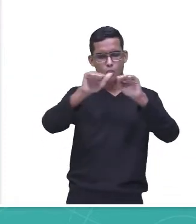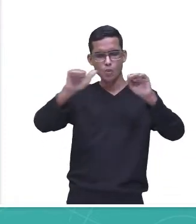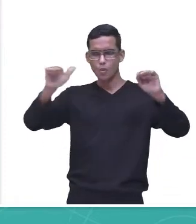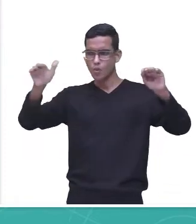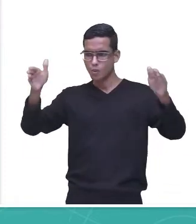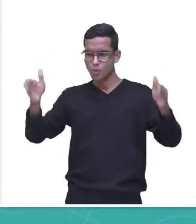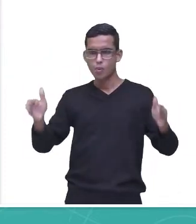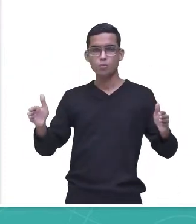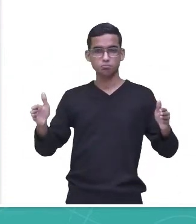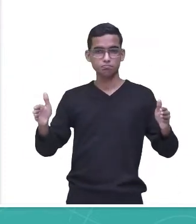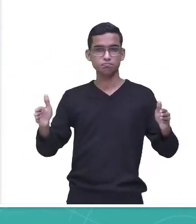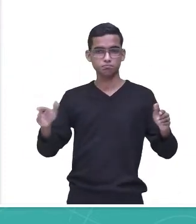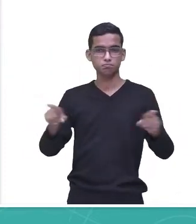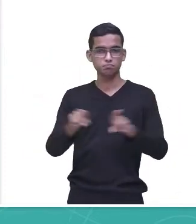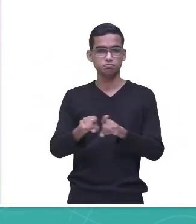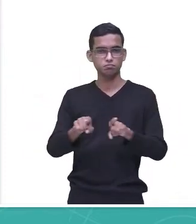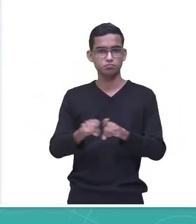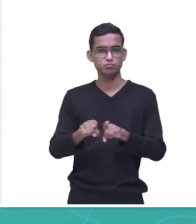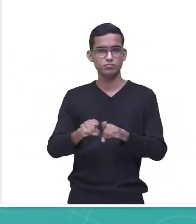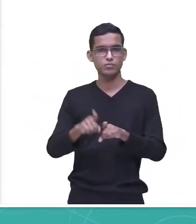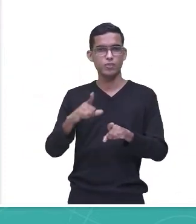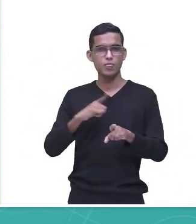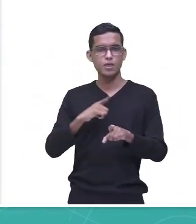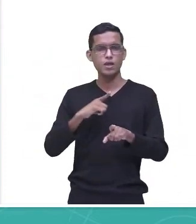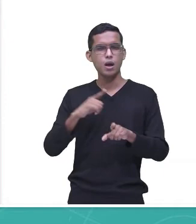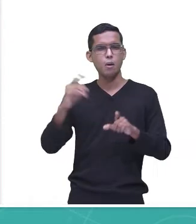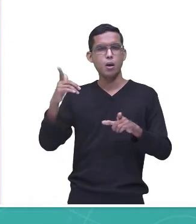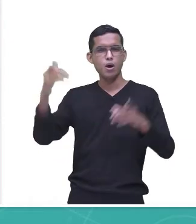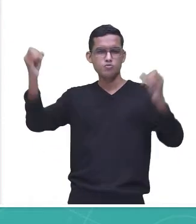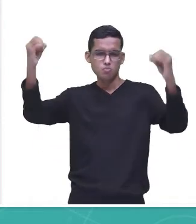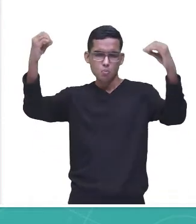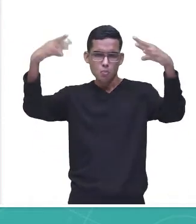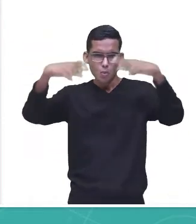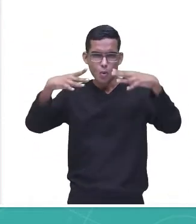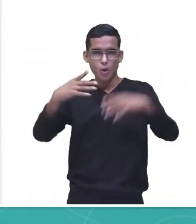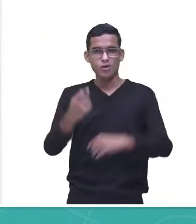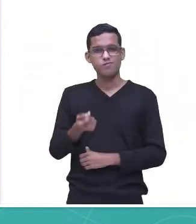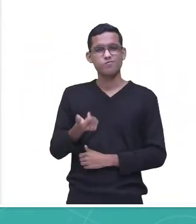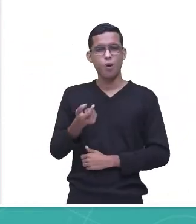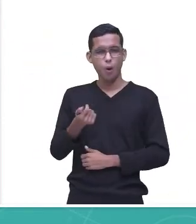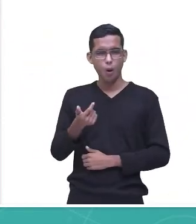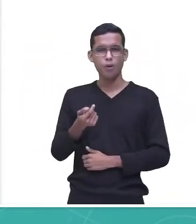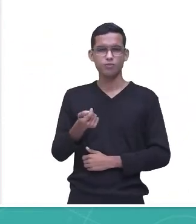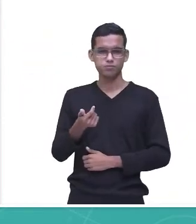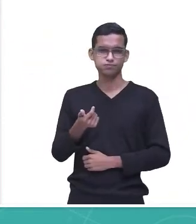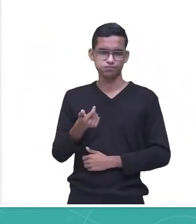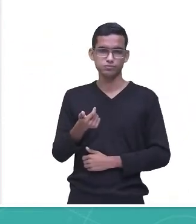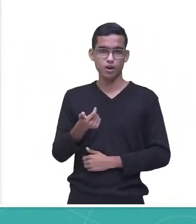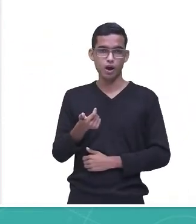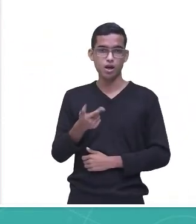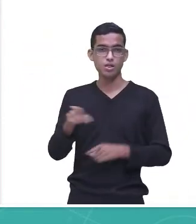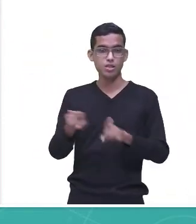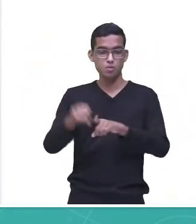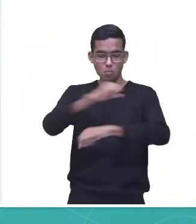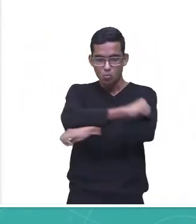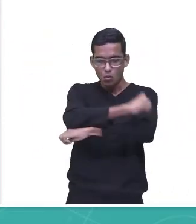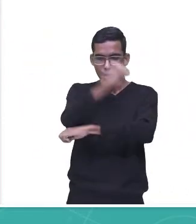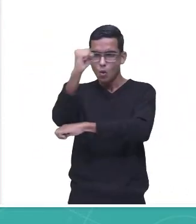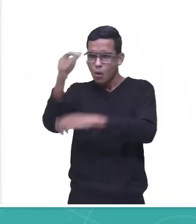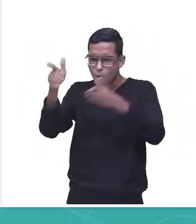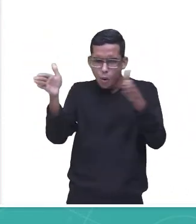luminosidade, ou seja, as janelas eram muito pequenas. Então, Essa é uma característica